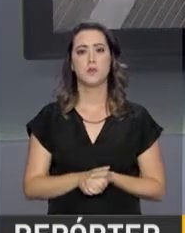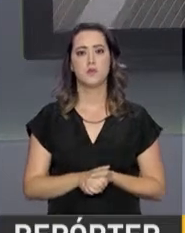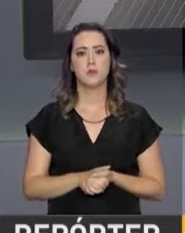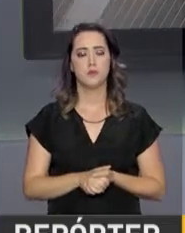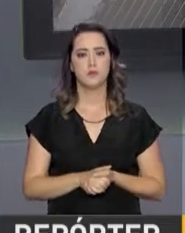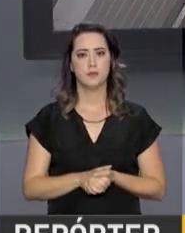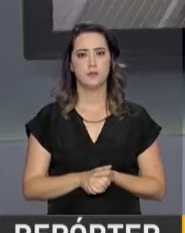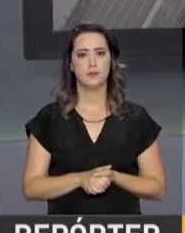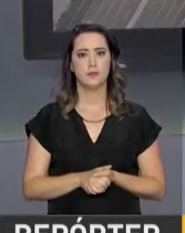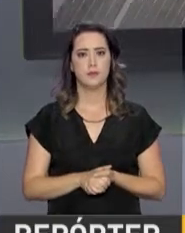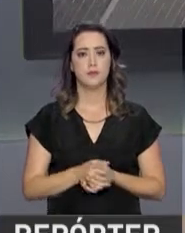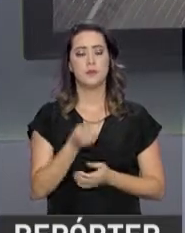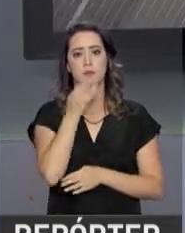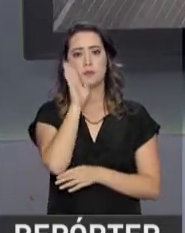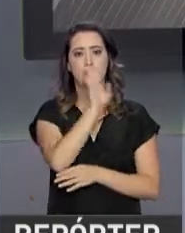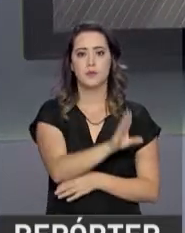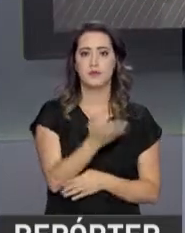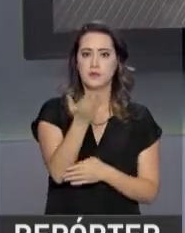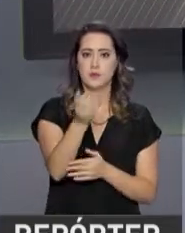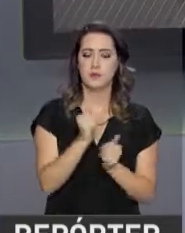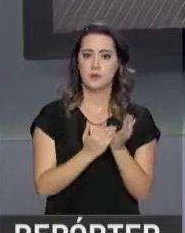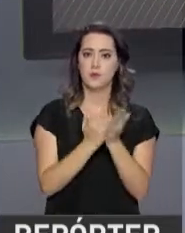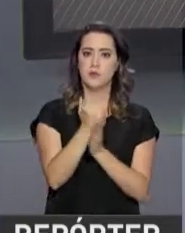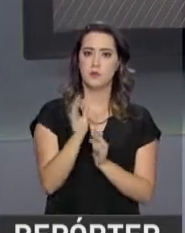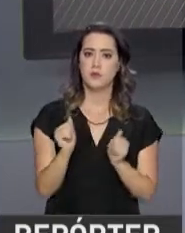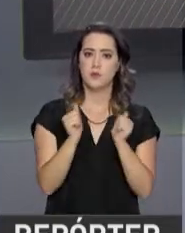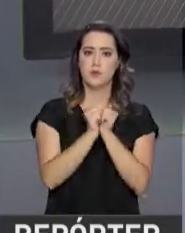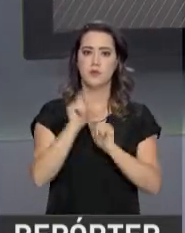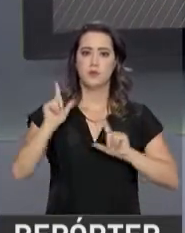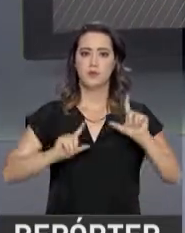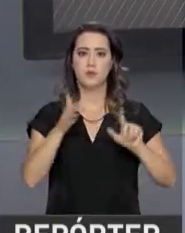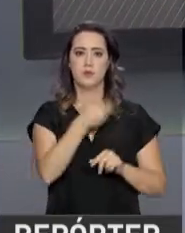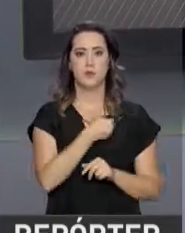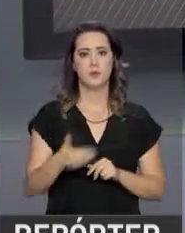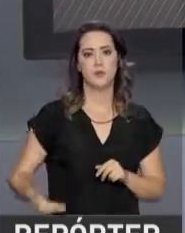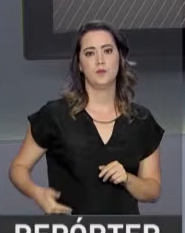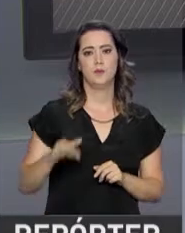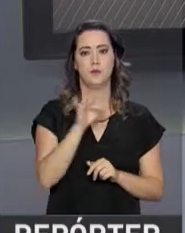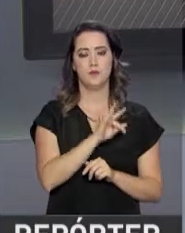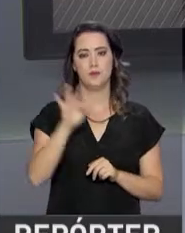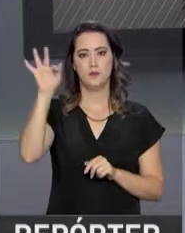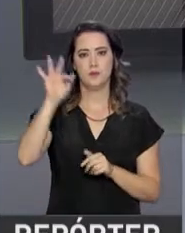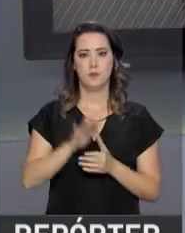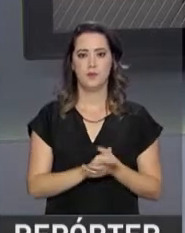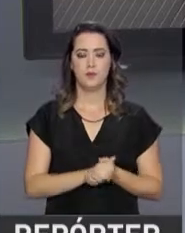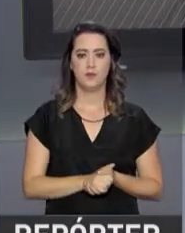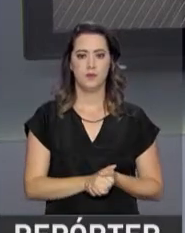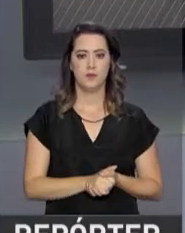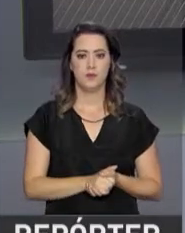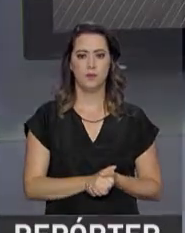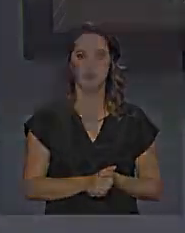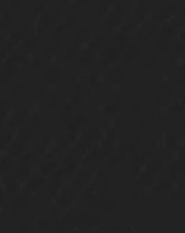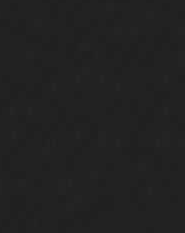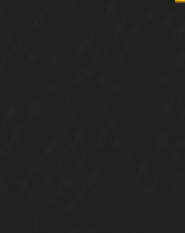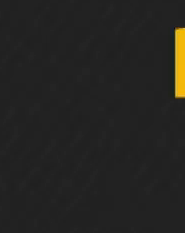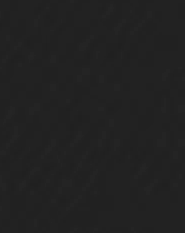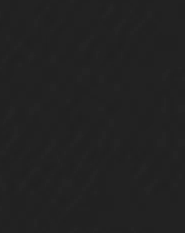nbr na internet uma boa tarde pra você e continue com a gente na nbr a tv do governo federal